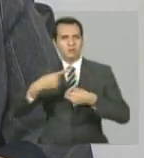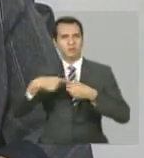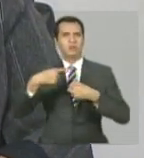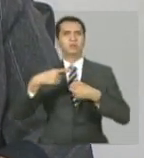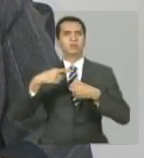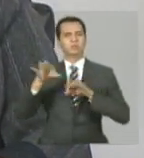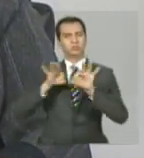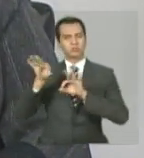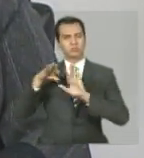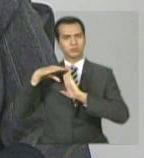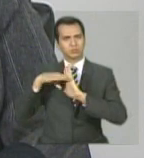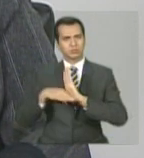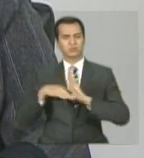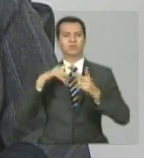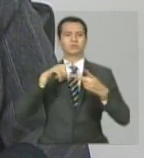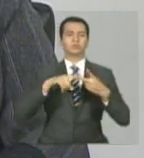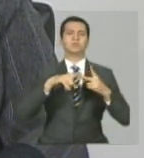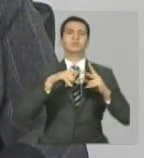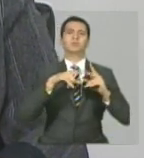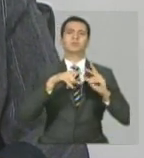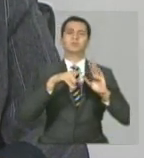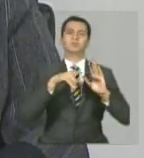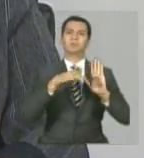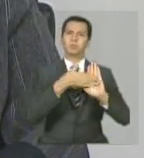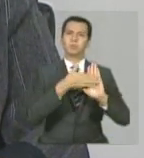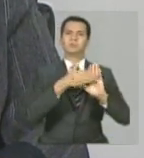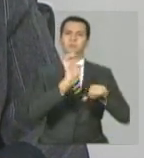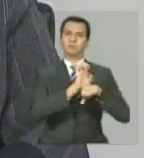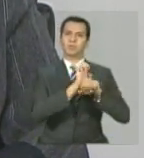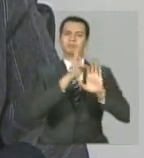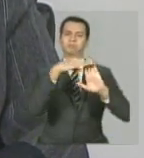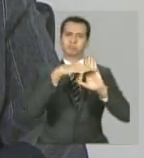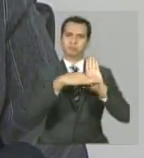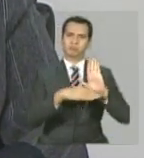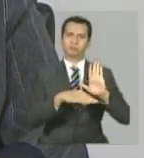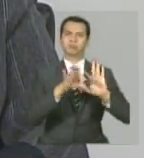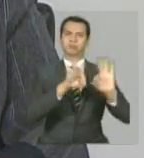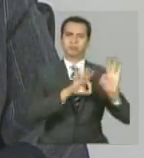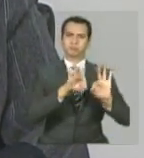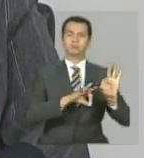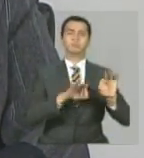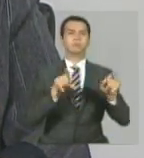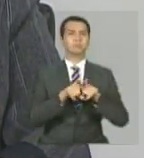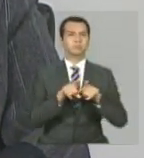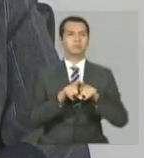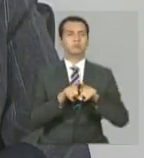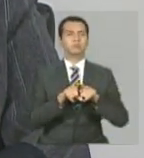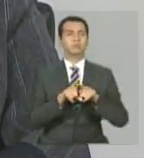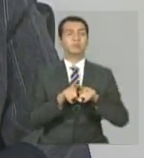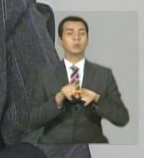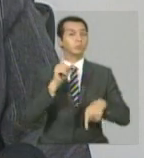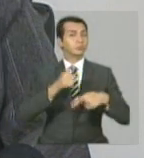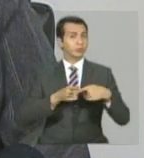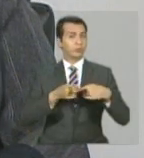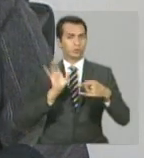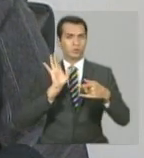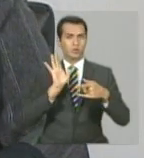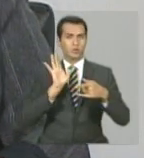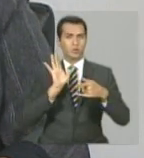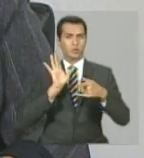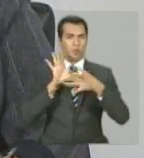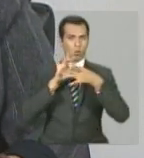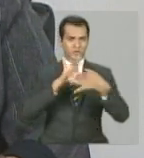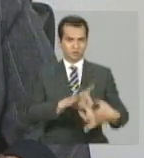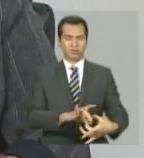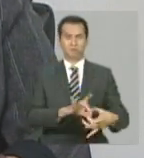planos estaduais de segurança alimentar, porque essa conferência se realiza num contexto muito especial. Nós já temos um